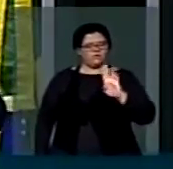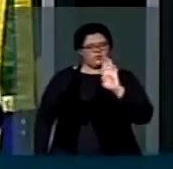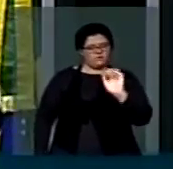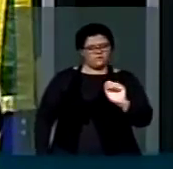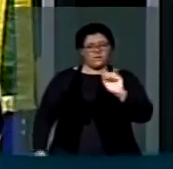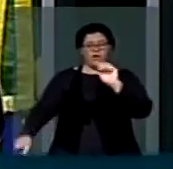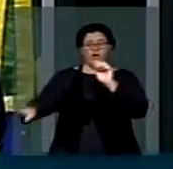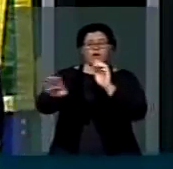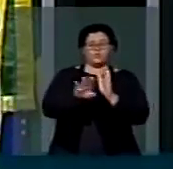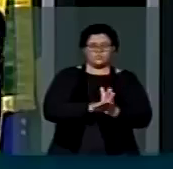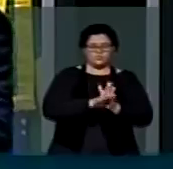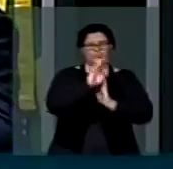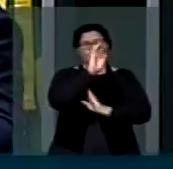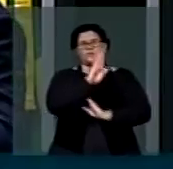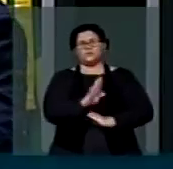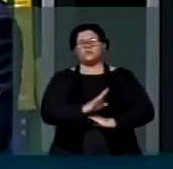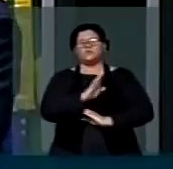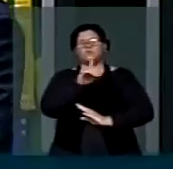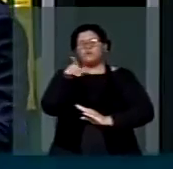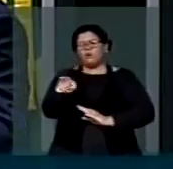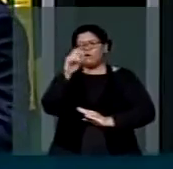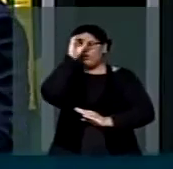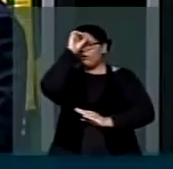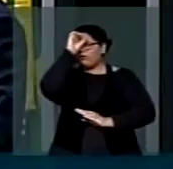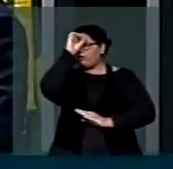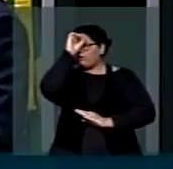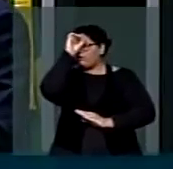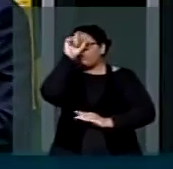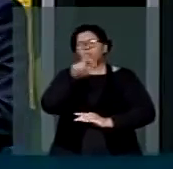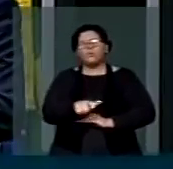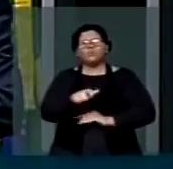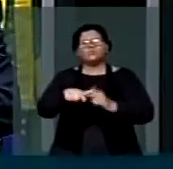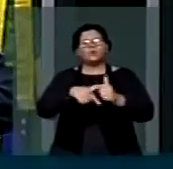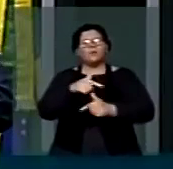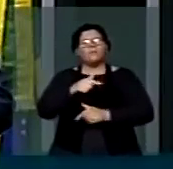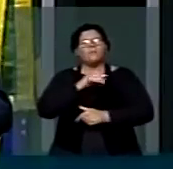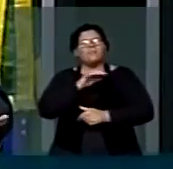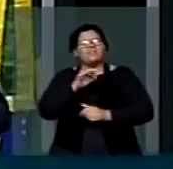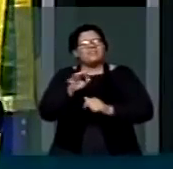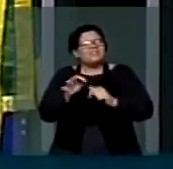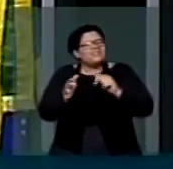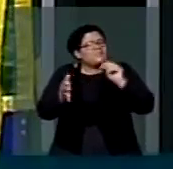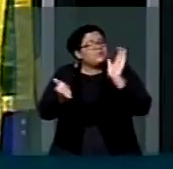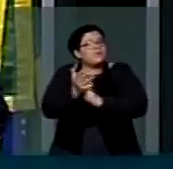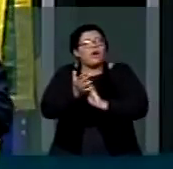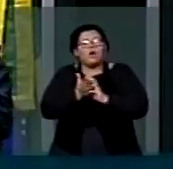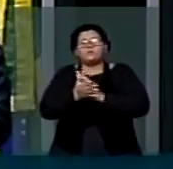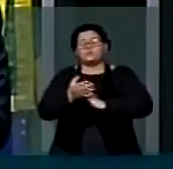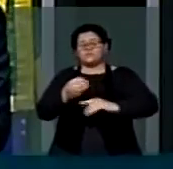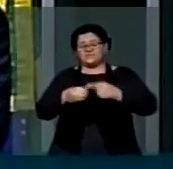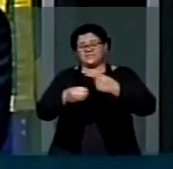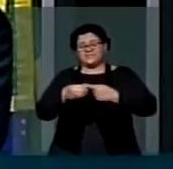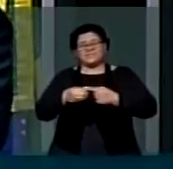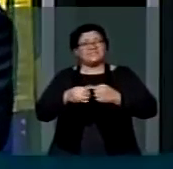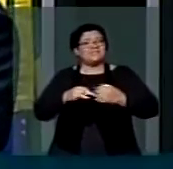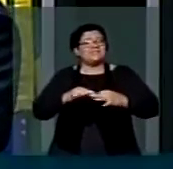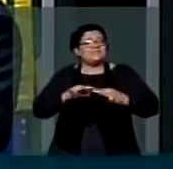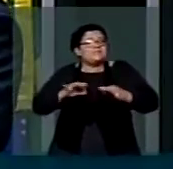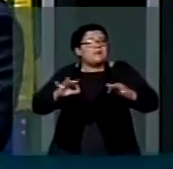chegar no Brasil, não sabiam aonde trabalhariam, não sabiam a cidade, não sabiam